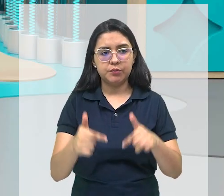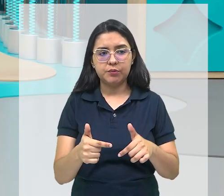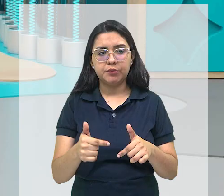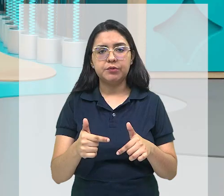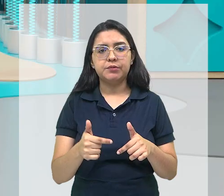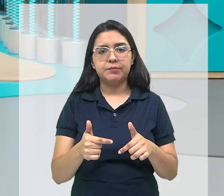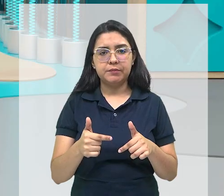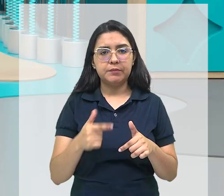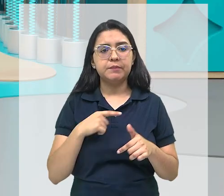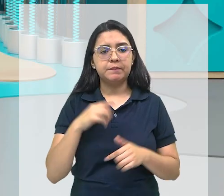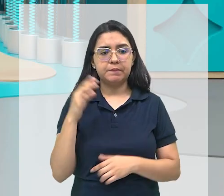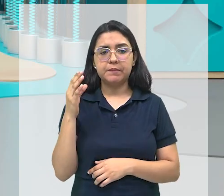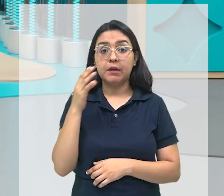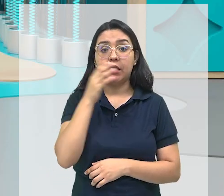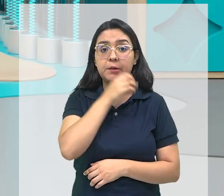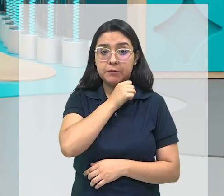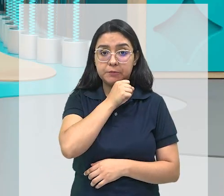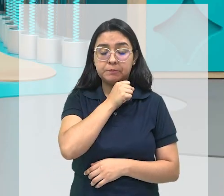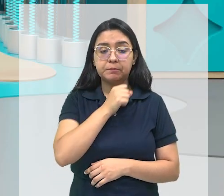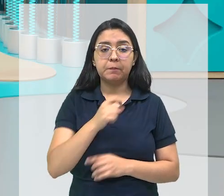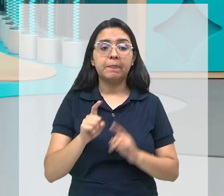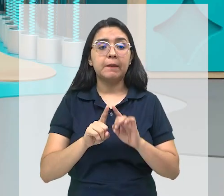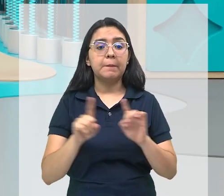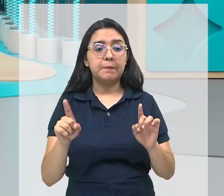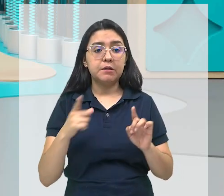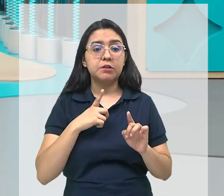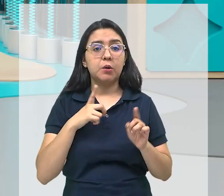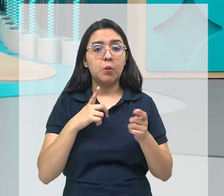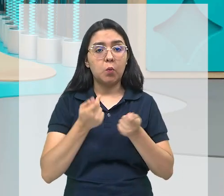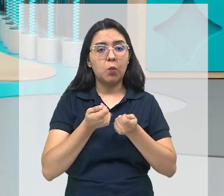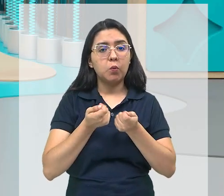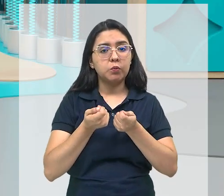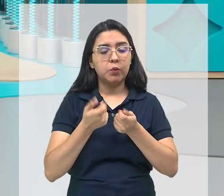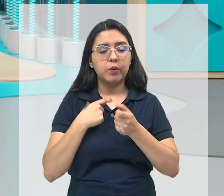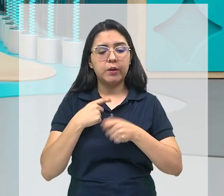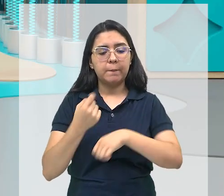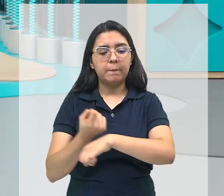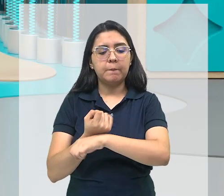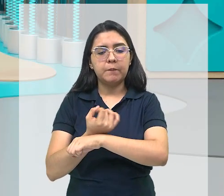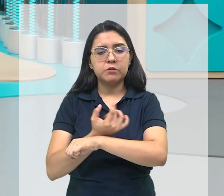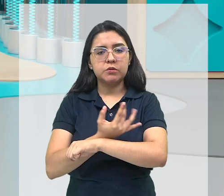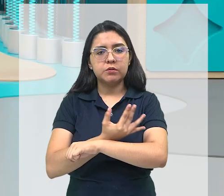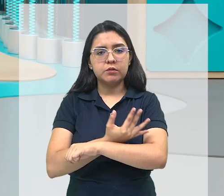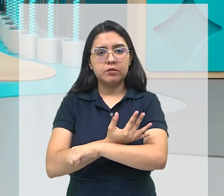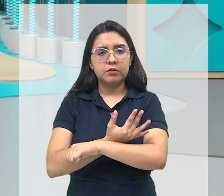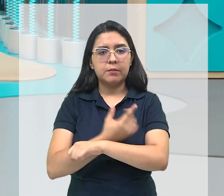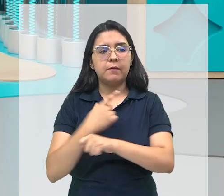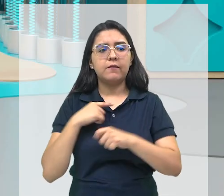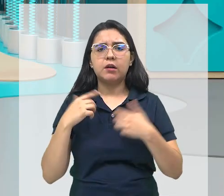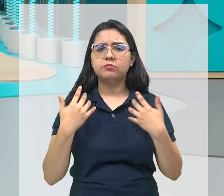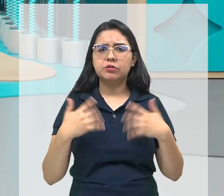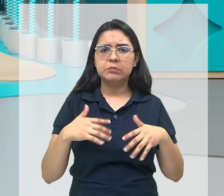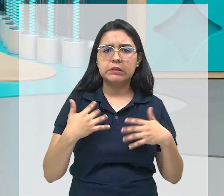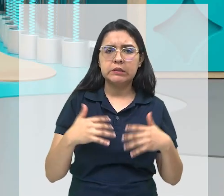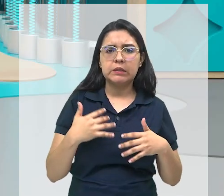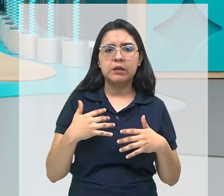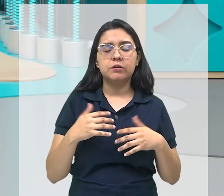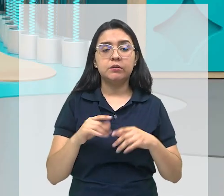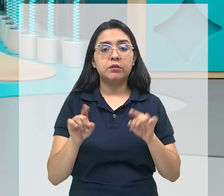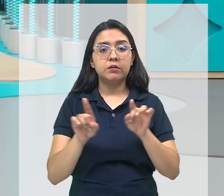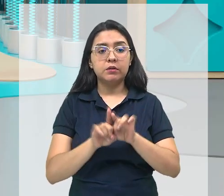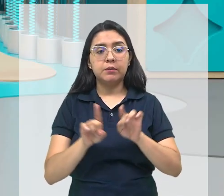bem célere, mas também ter um controle emocional suficiente para você não se desesperar, para